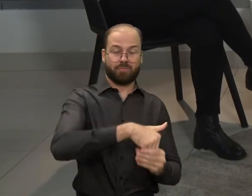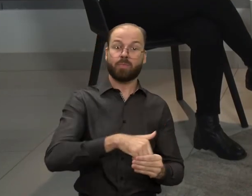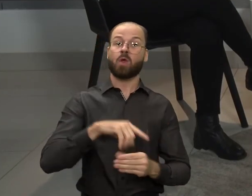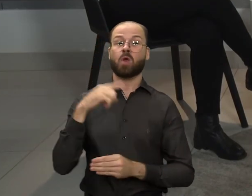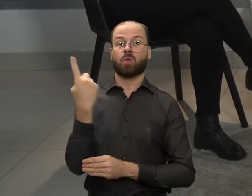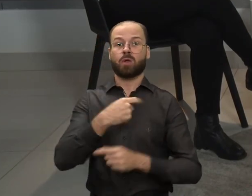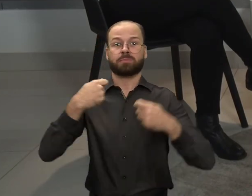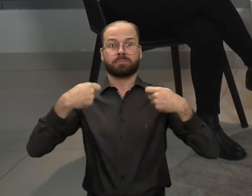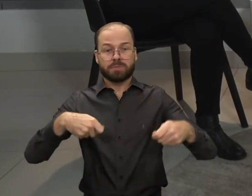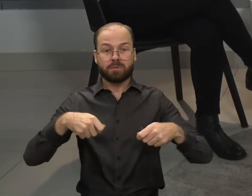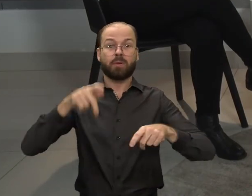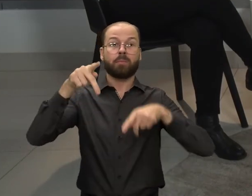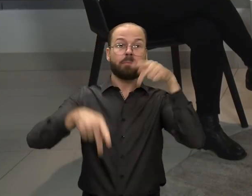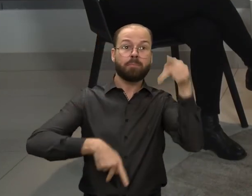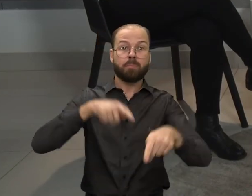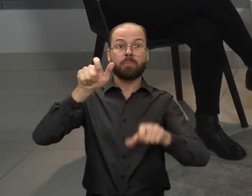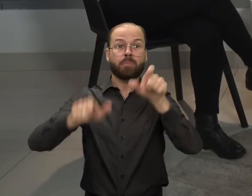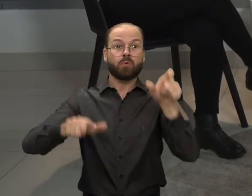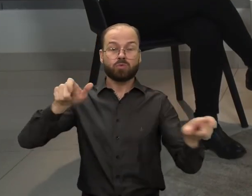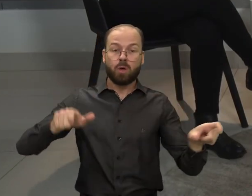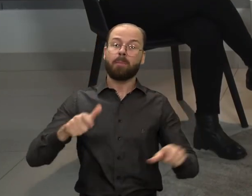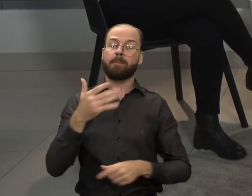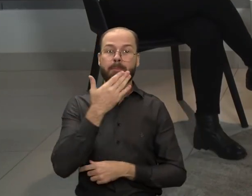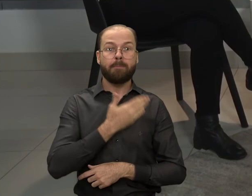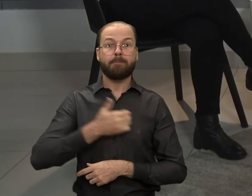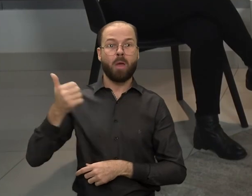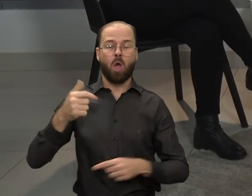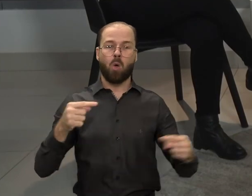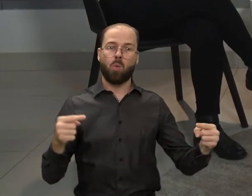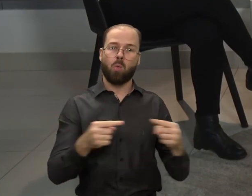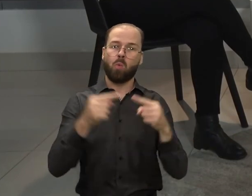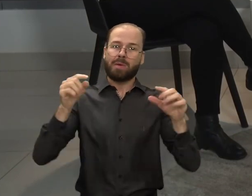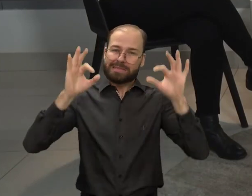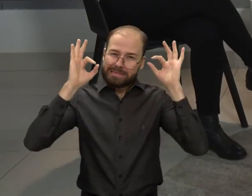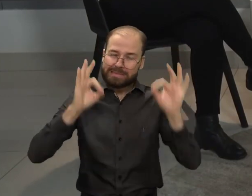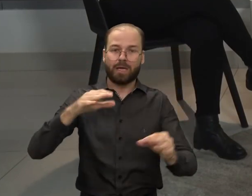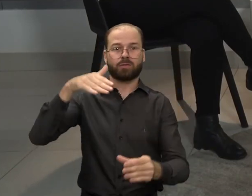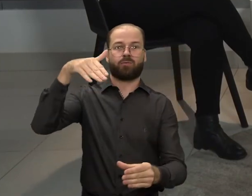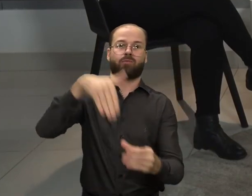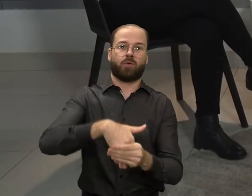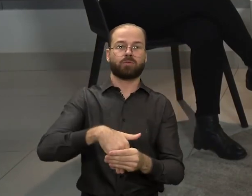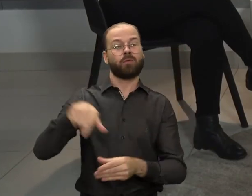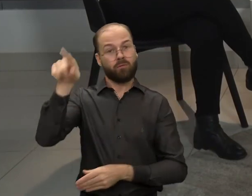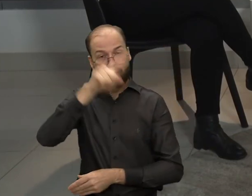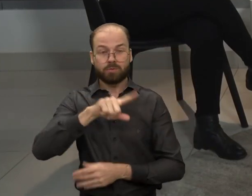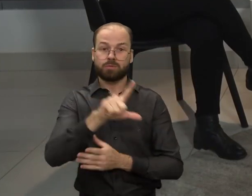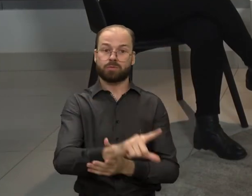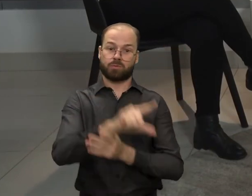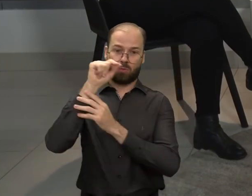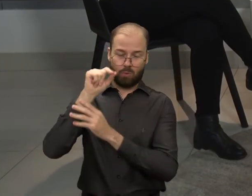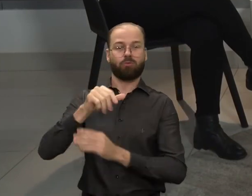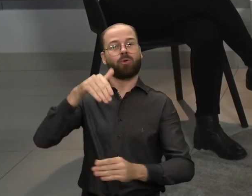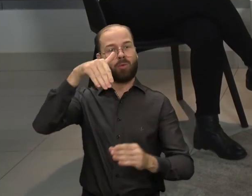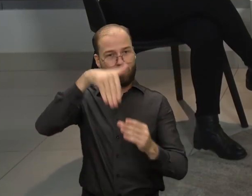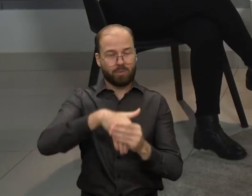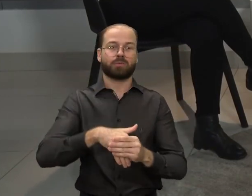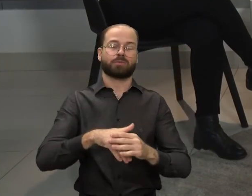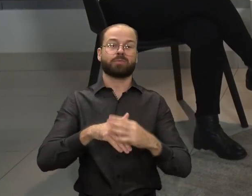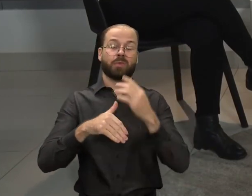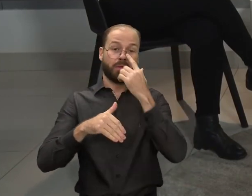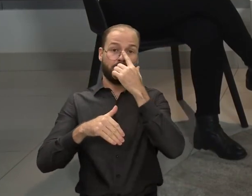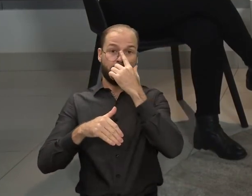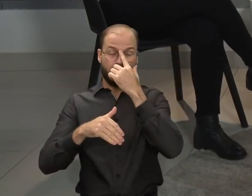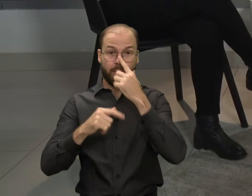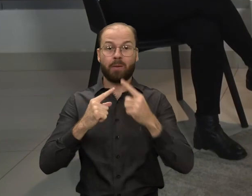população faça a melhor escolha, vá às urnas, faça a melhor escolha e faça uma escolha, né? Porque